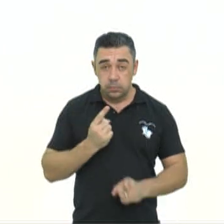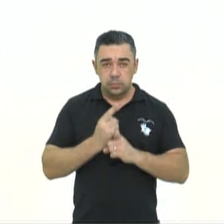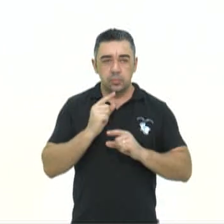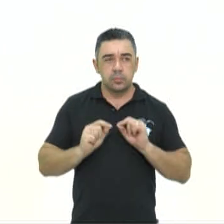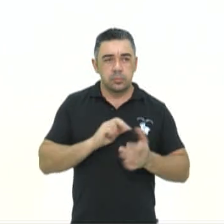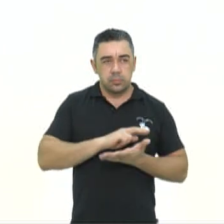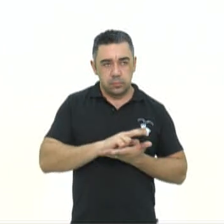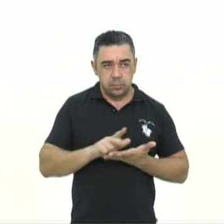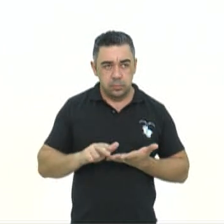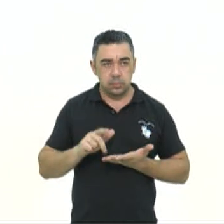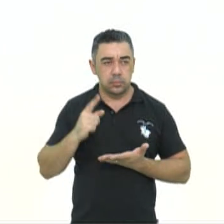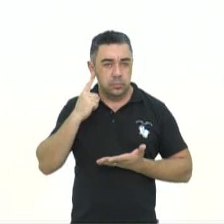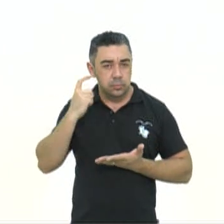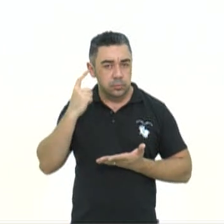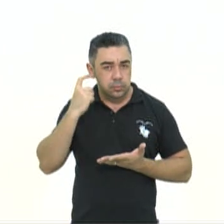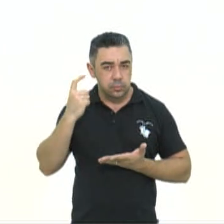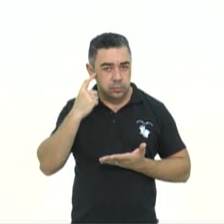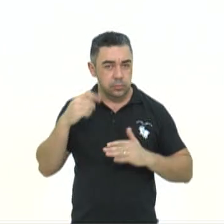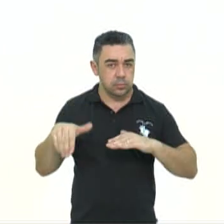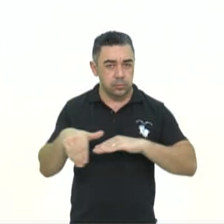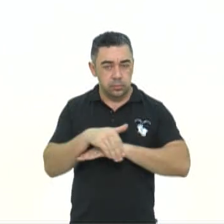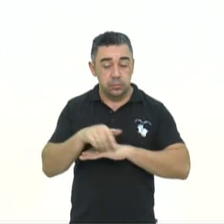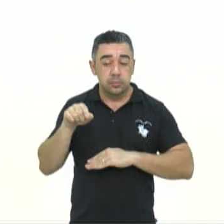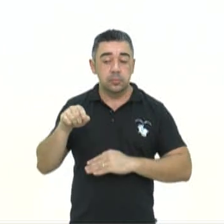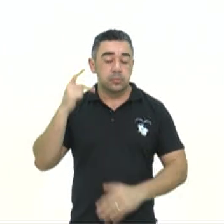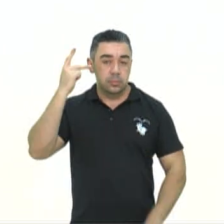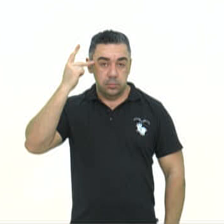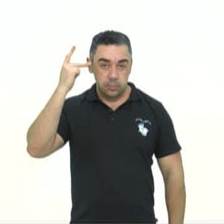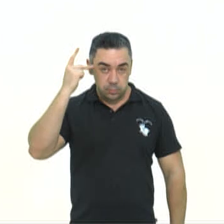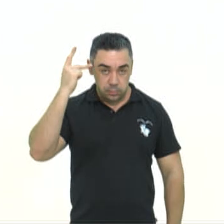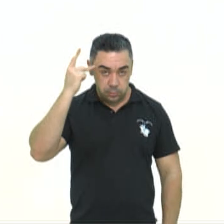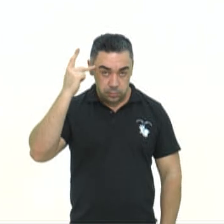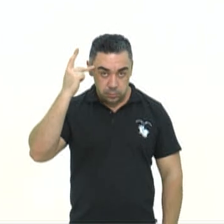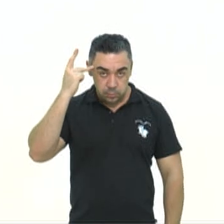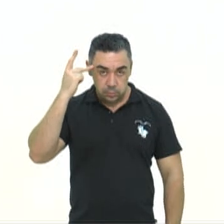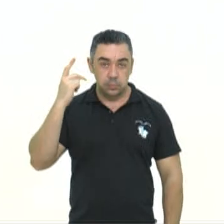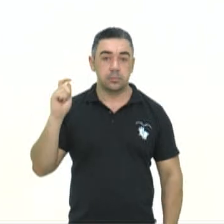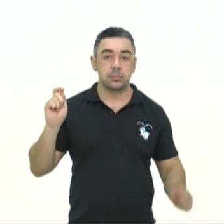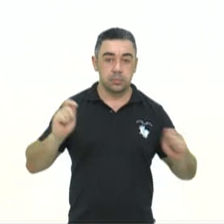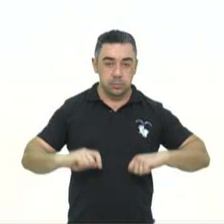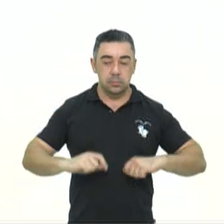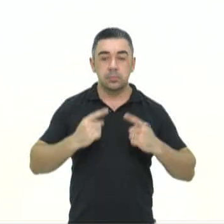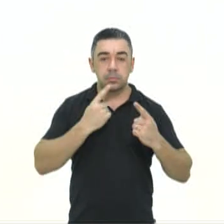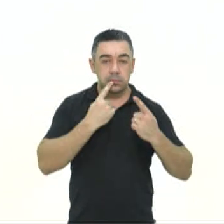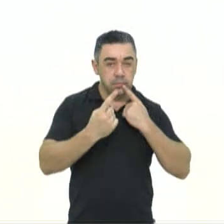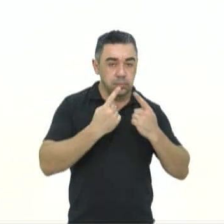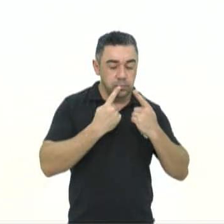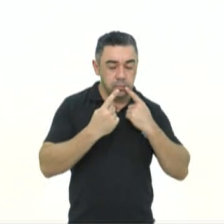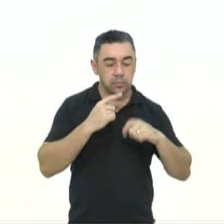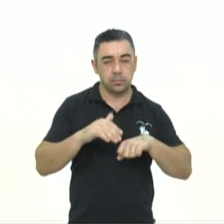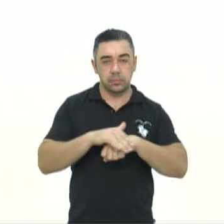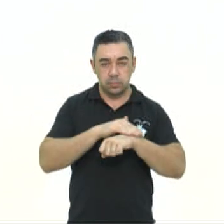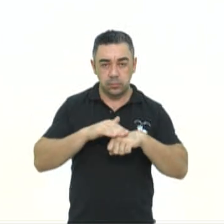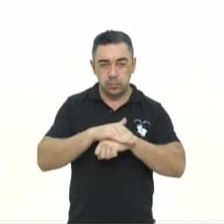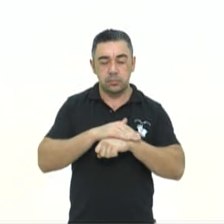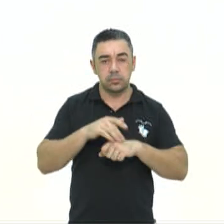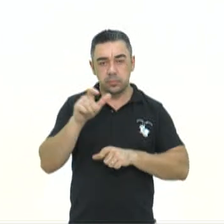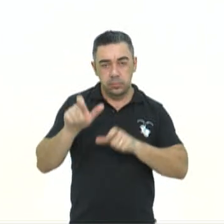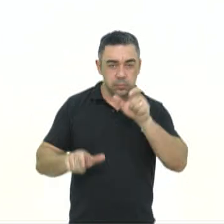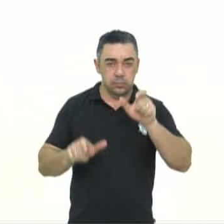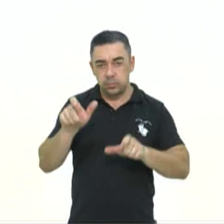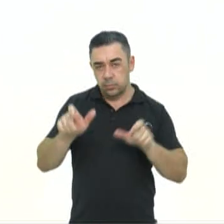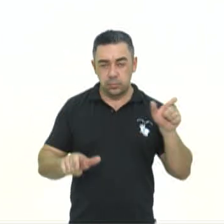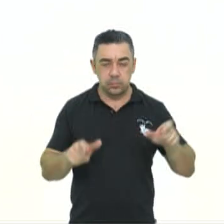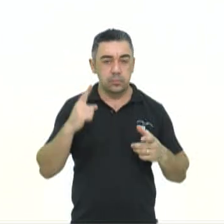variedade sonora dos artistas de rua na capital paulista e propôs um diálogo entre eles e as